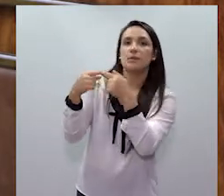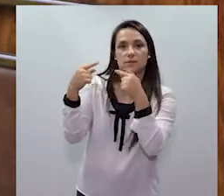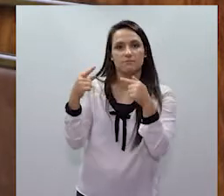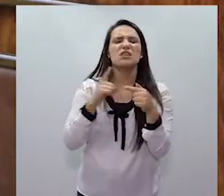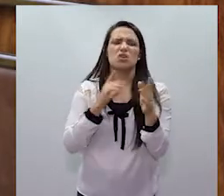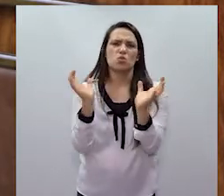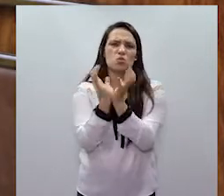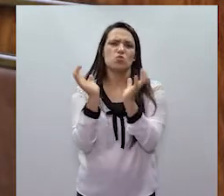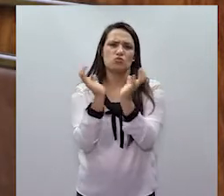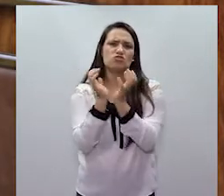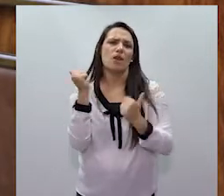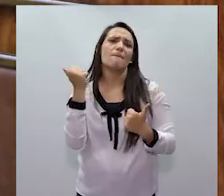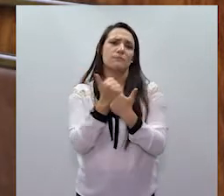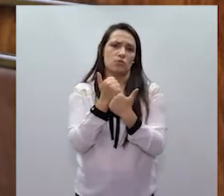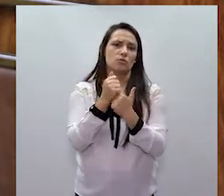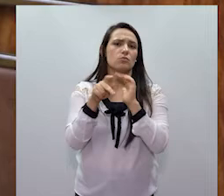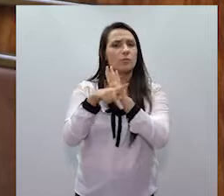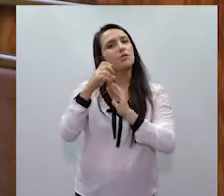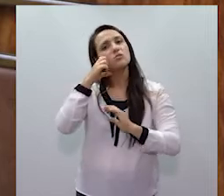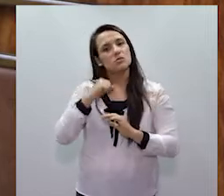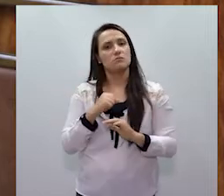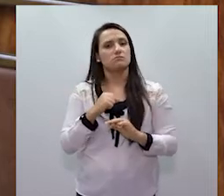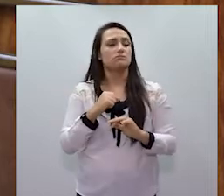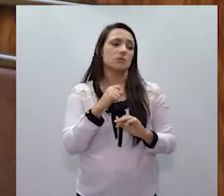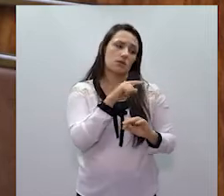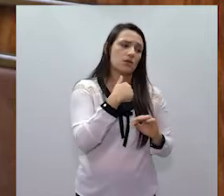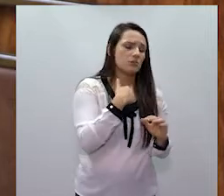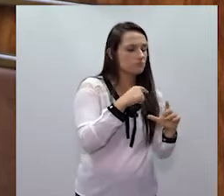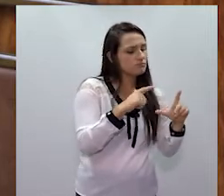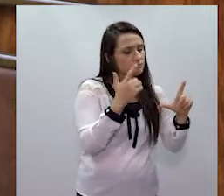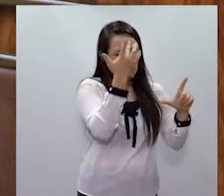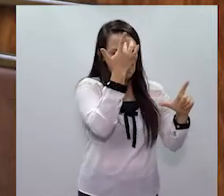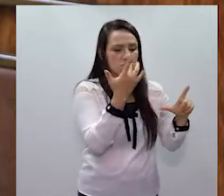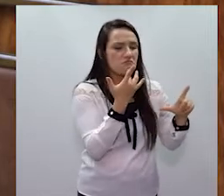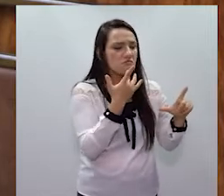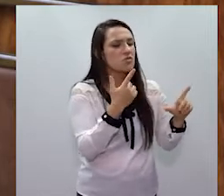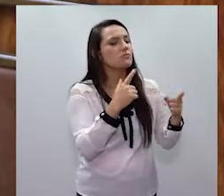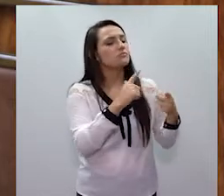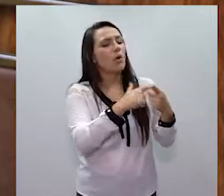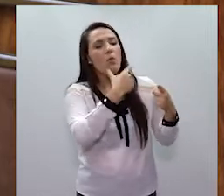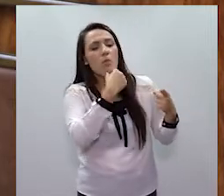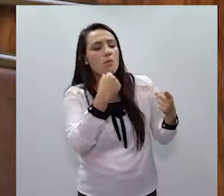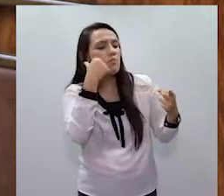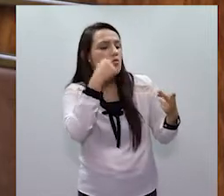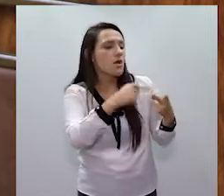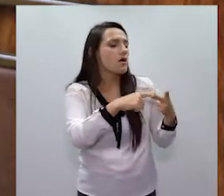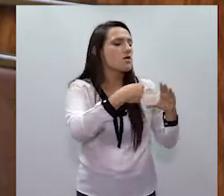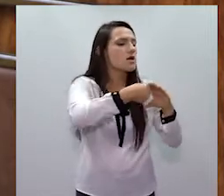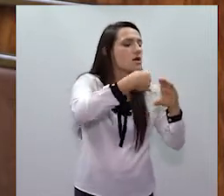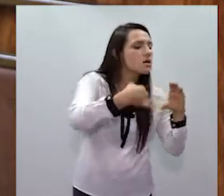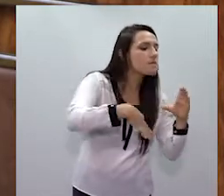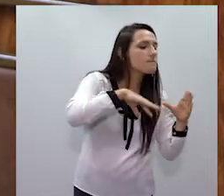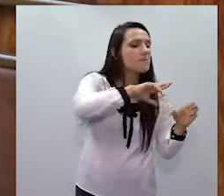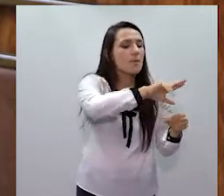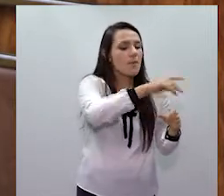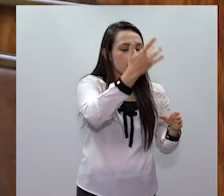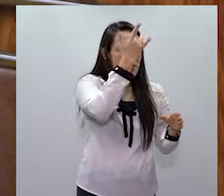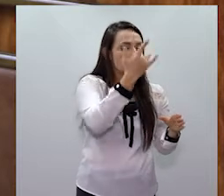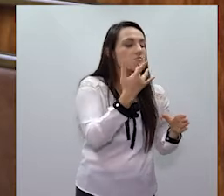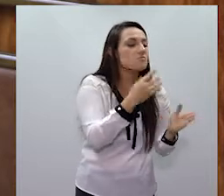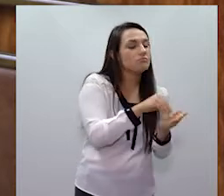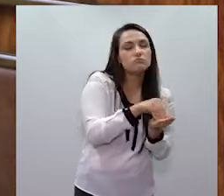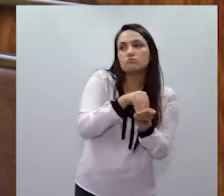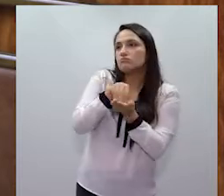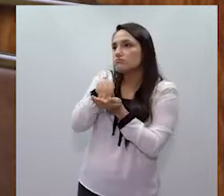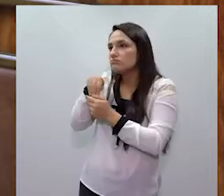nós divulgamos para eles que nós temos uma criança de determinado sexo, com tais características, e eles